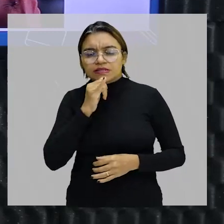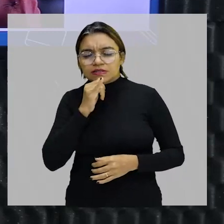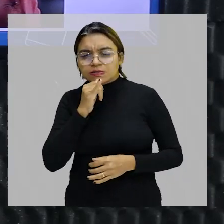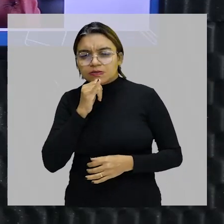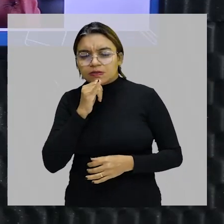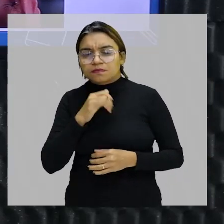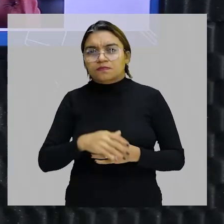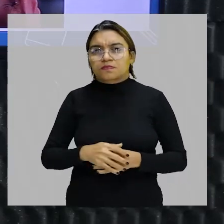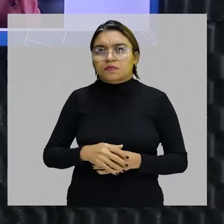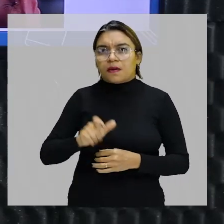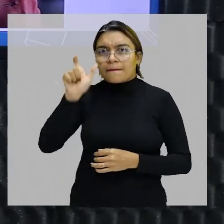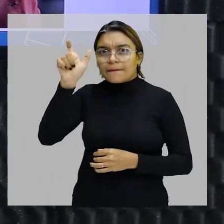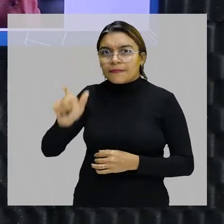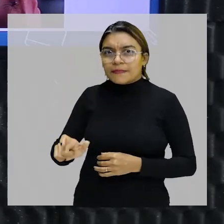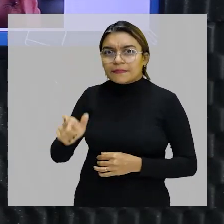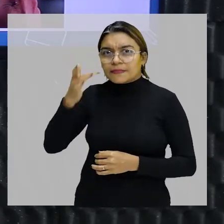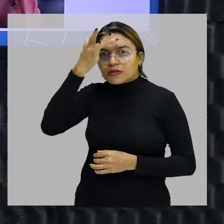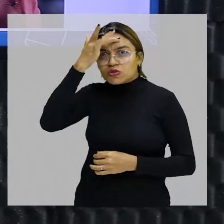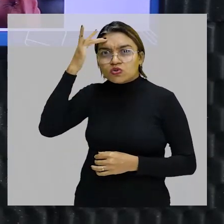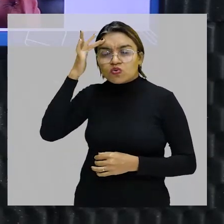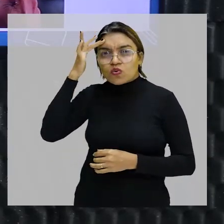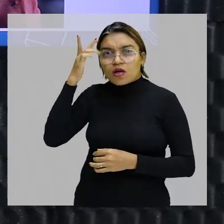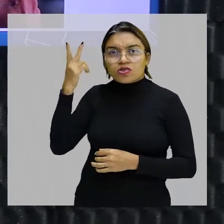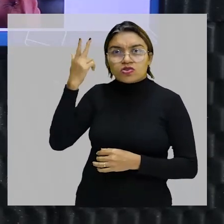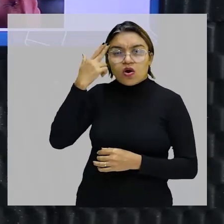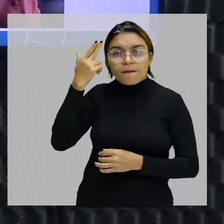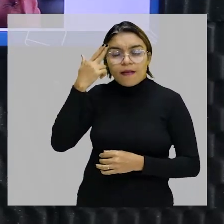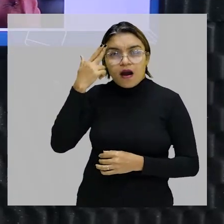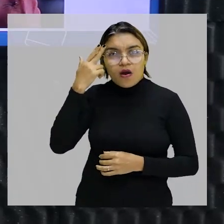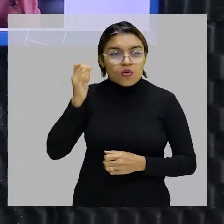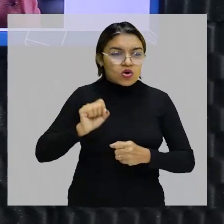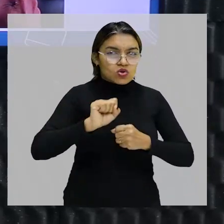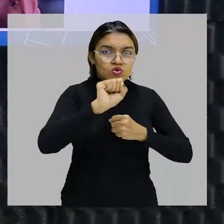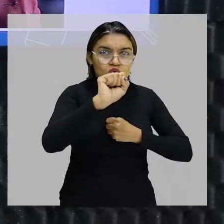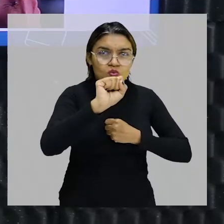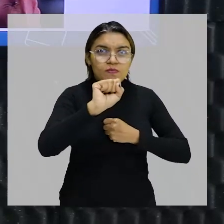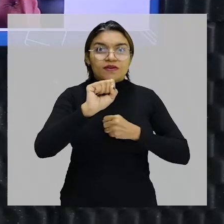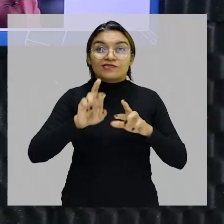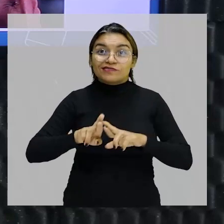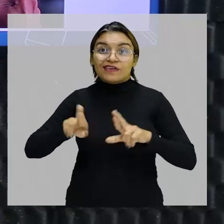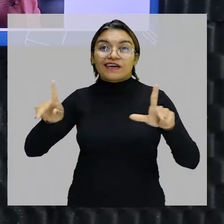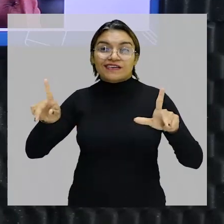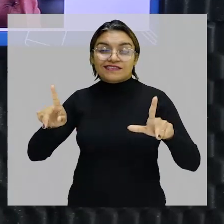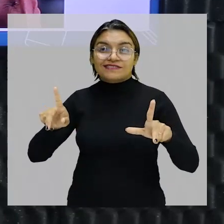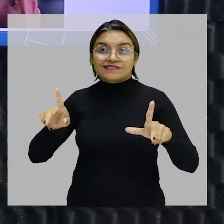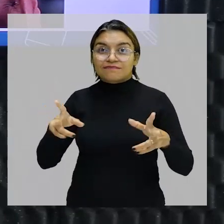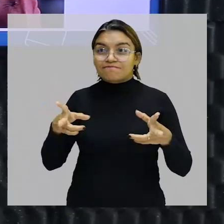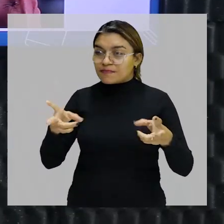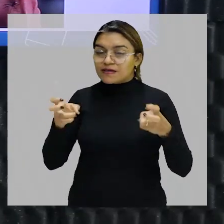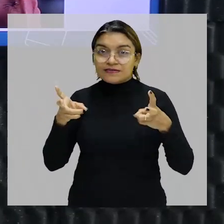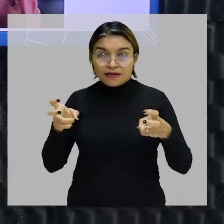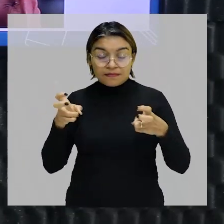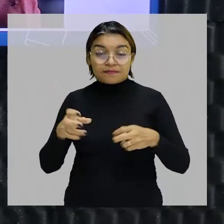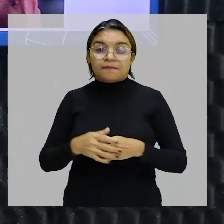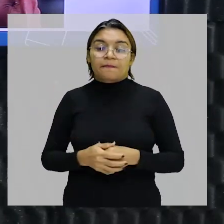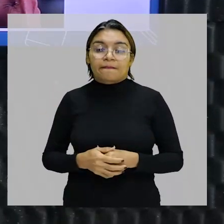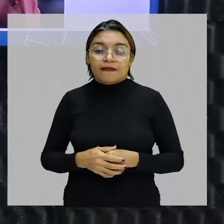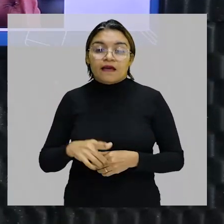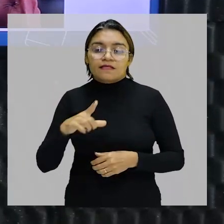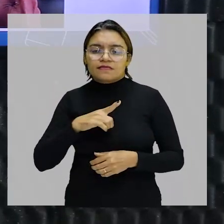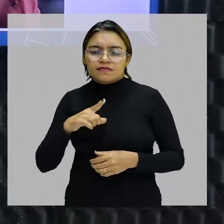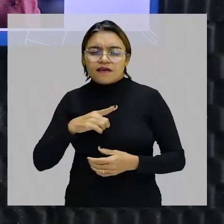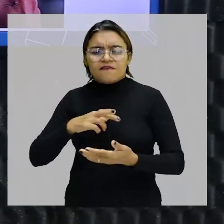diferenciar de um ser humano normal. Tudo bem? E aí nós temos vários super-heróis. A gente poderia produzir